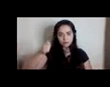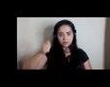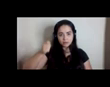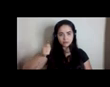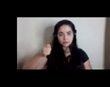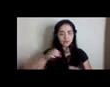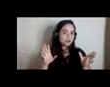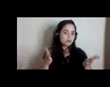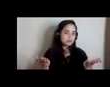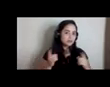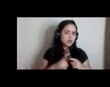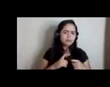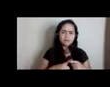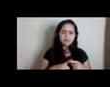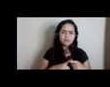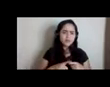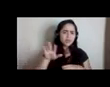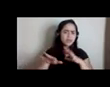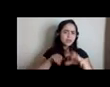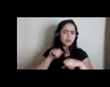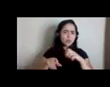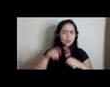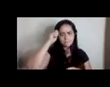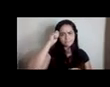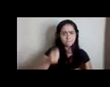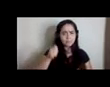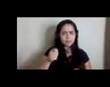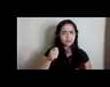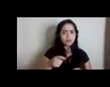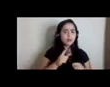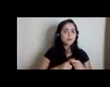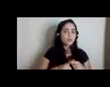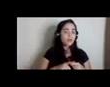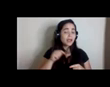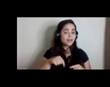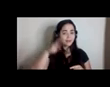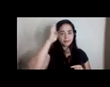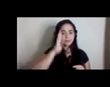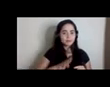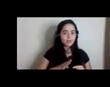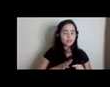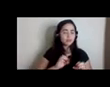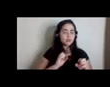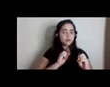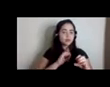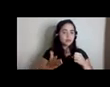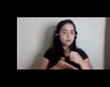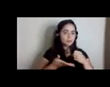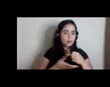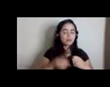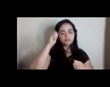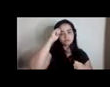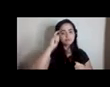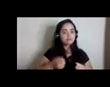liberdade. Por que recrutar forçosamente? Porque no Brasil a educação básica é obrigatória.